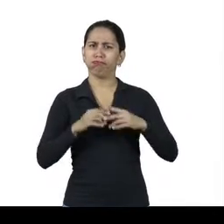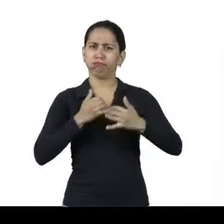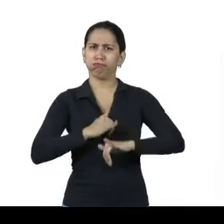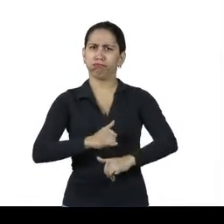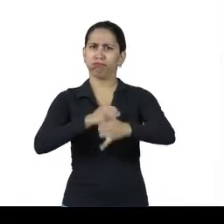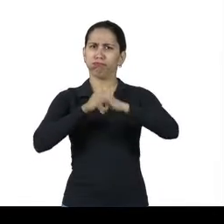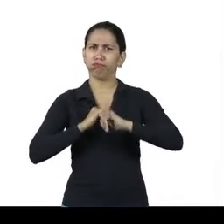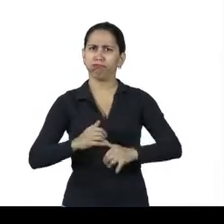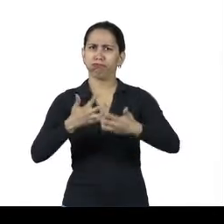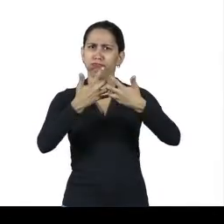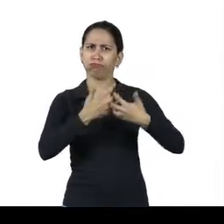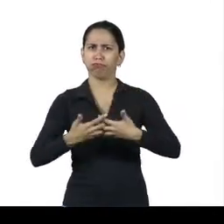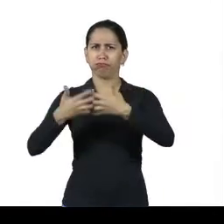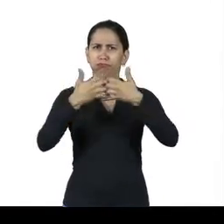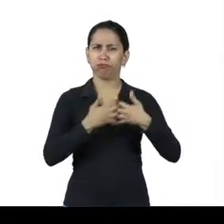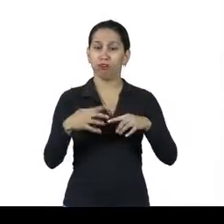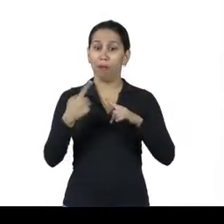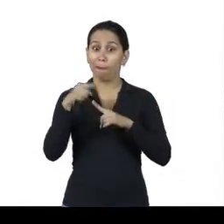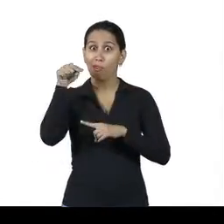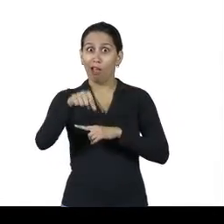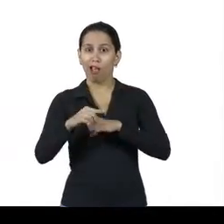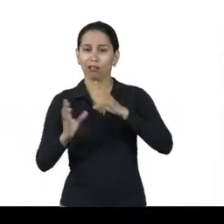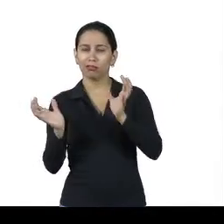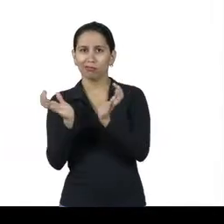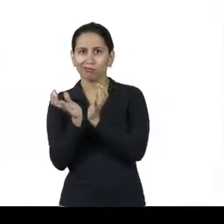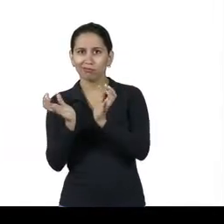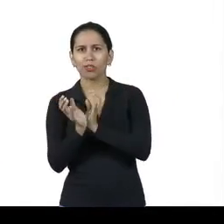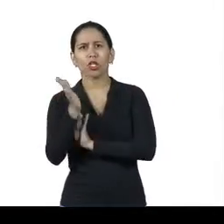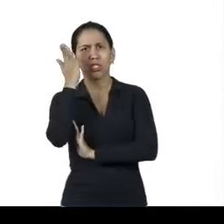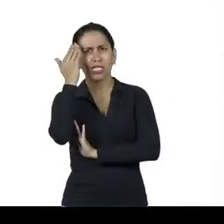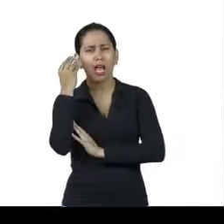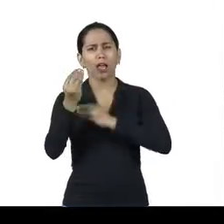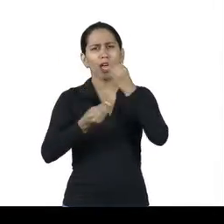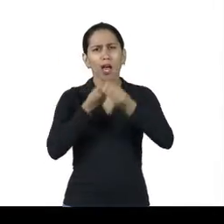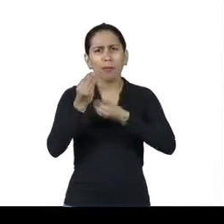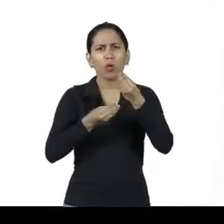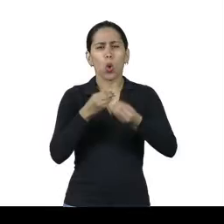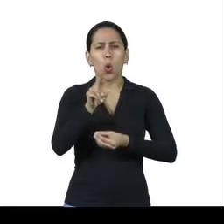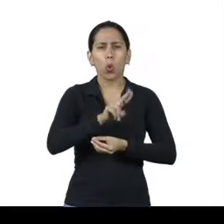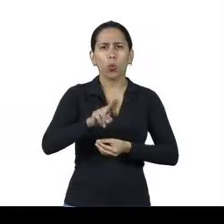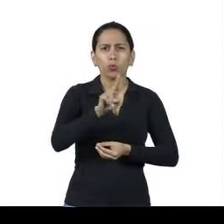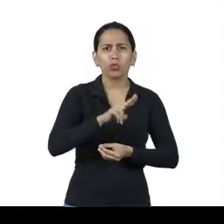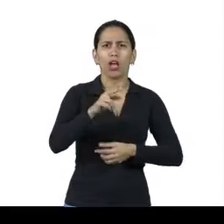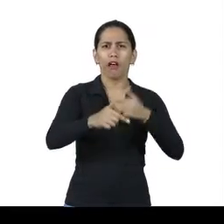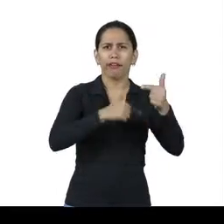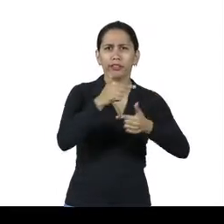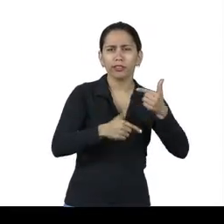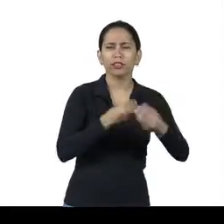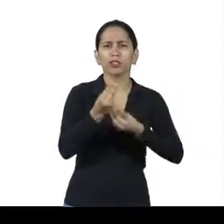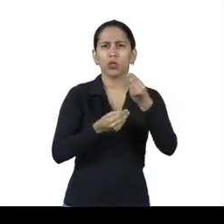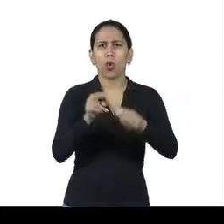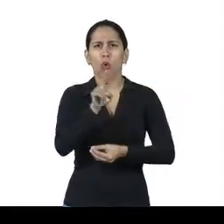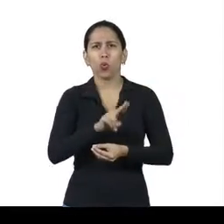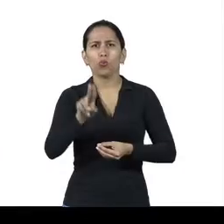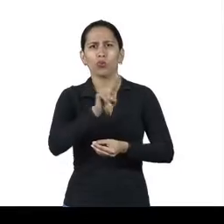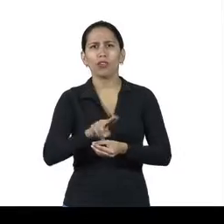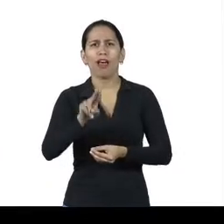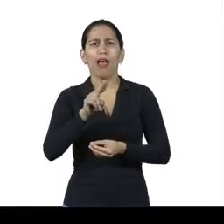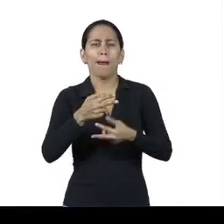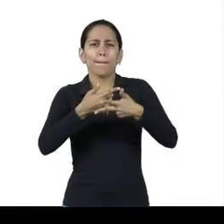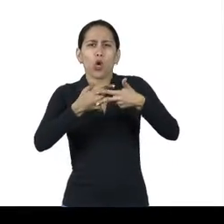sobre os riscos a que estão sendo expostos, para que serve cada equipamento de proteção e como operar a máquina de maneira